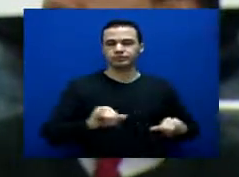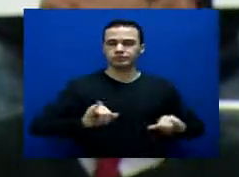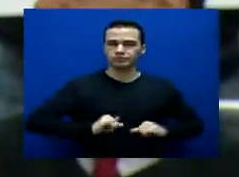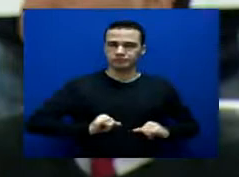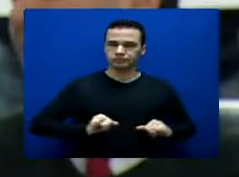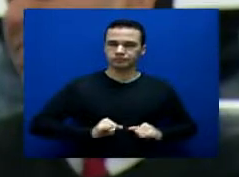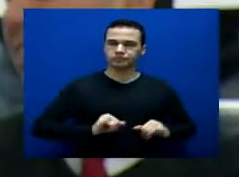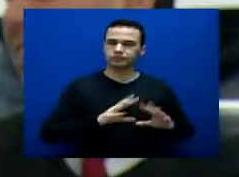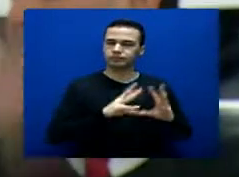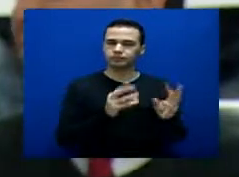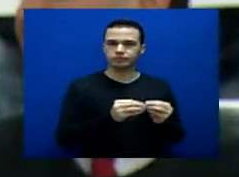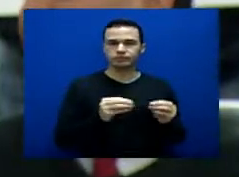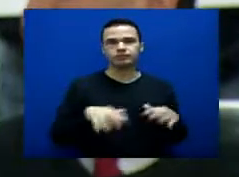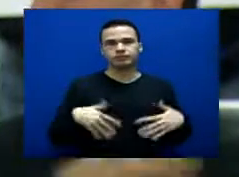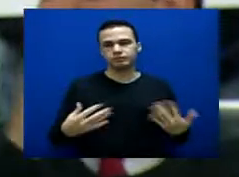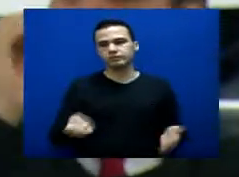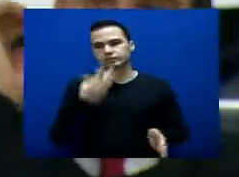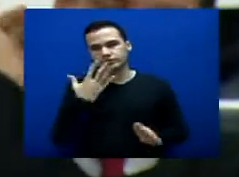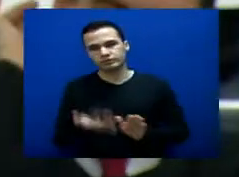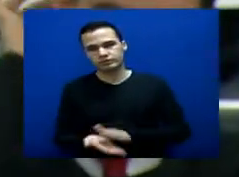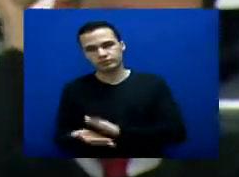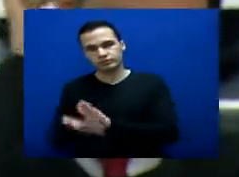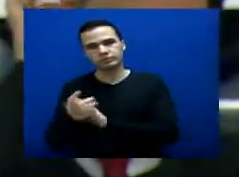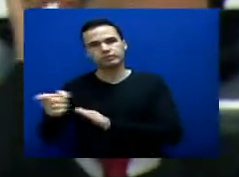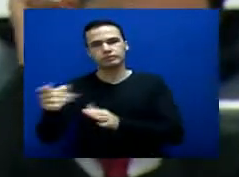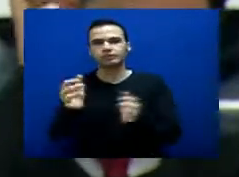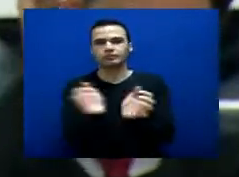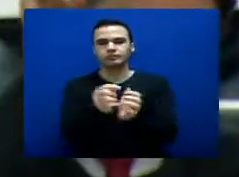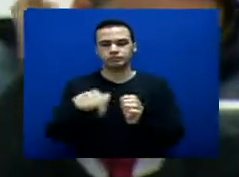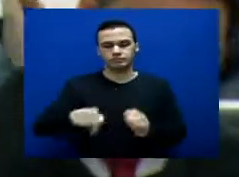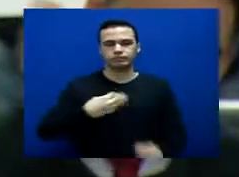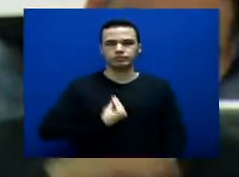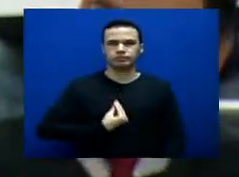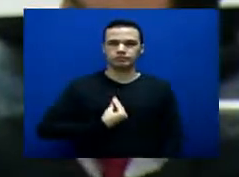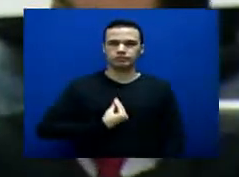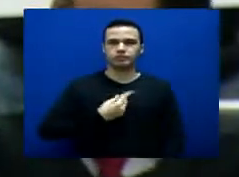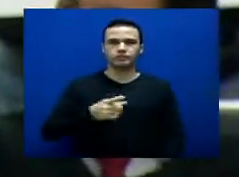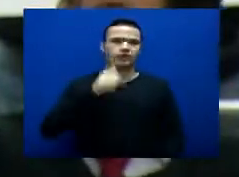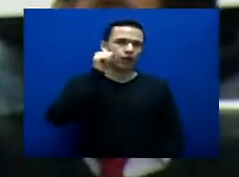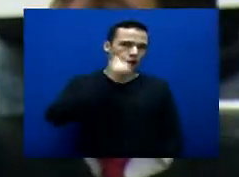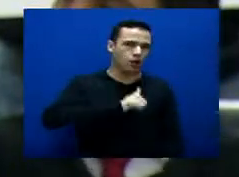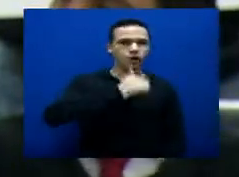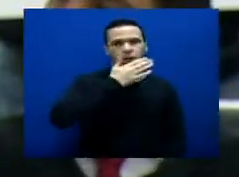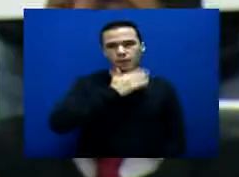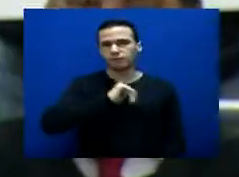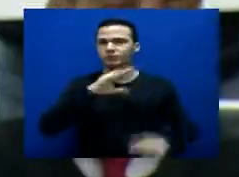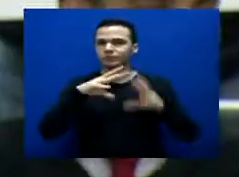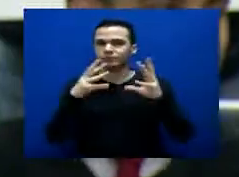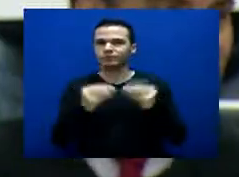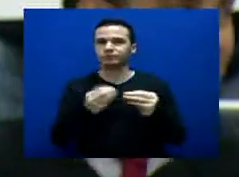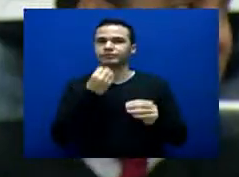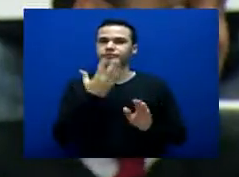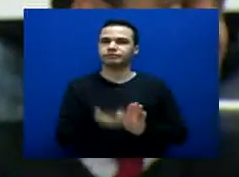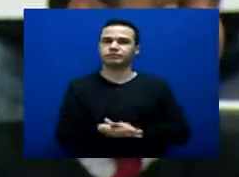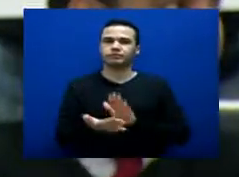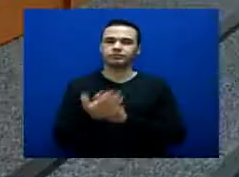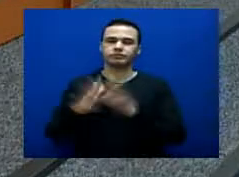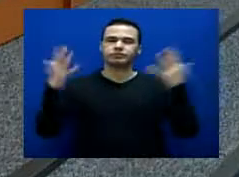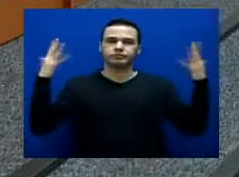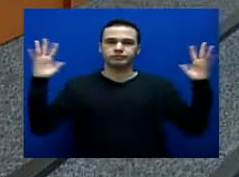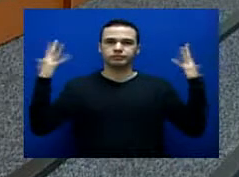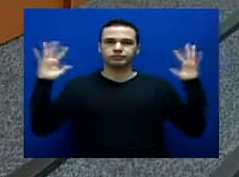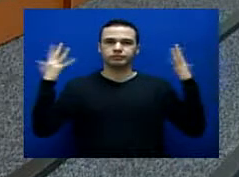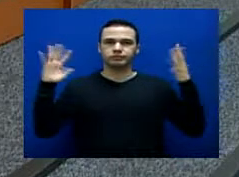população sorocabana. Então, parabéns aos movimentos que aqui estão, às mulheres e aos homens. Parabéns.